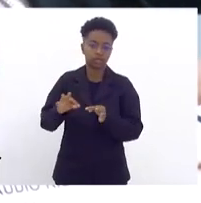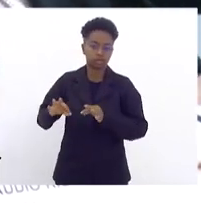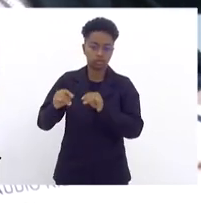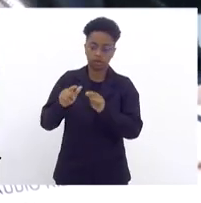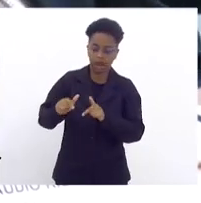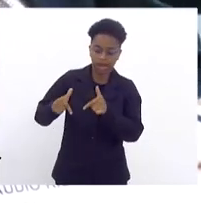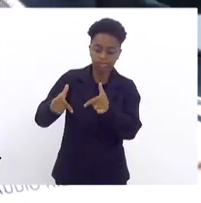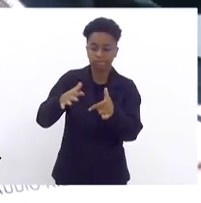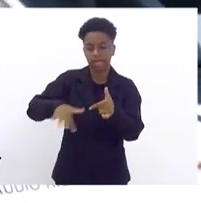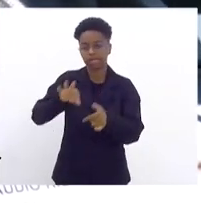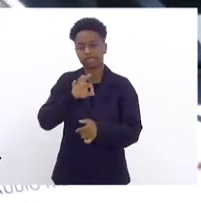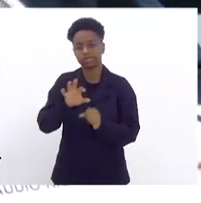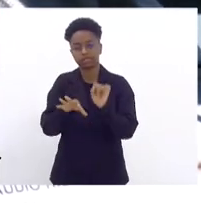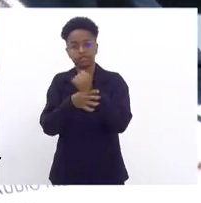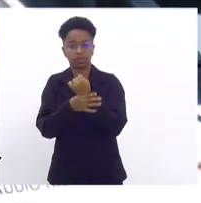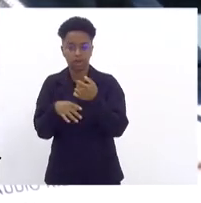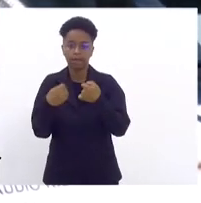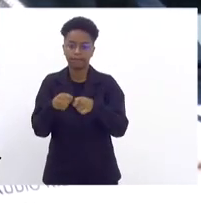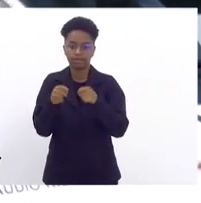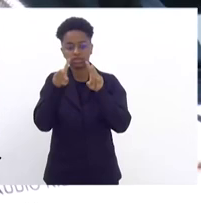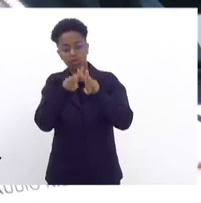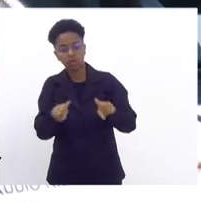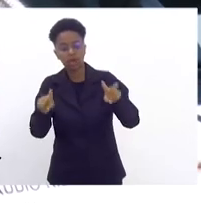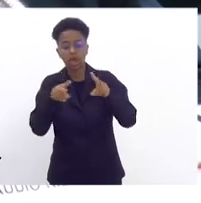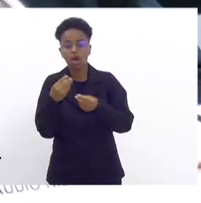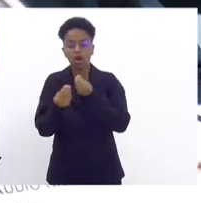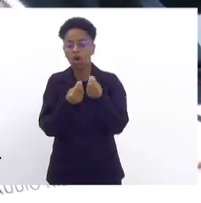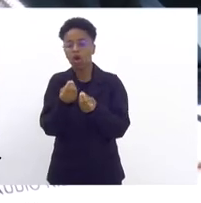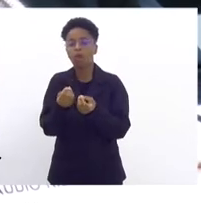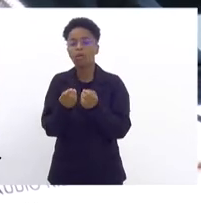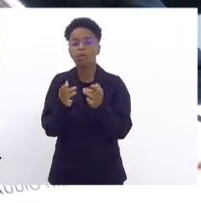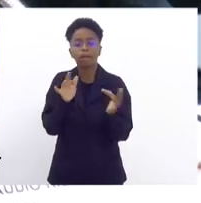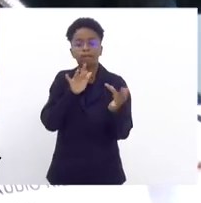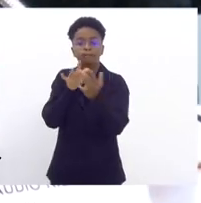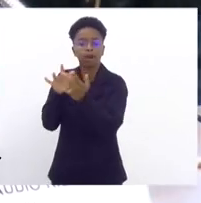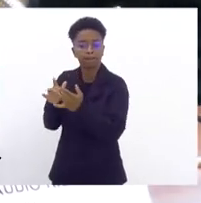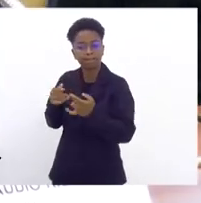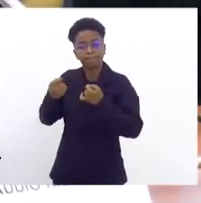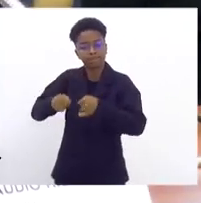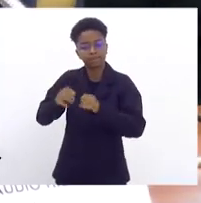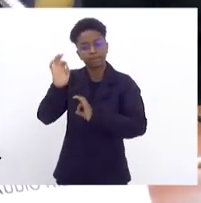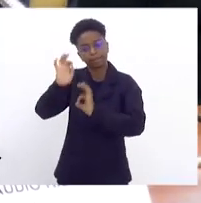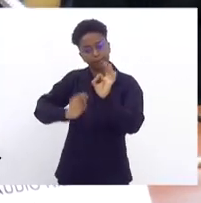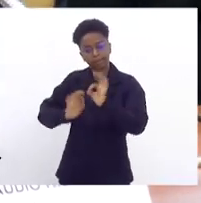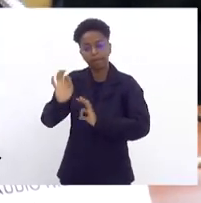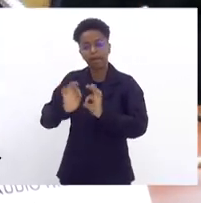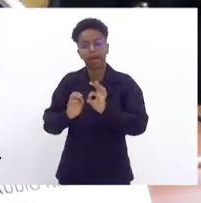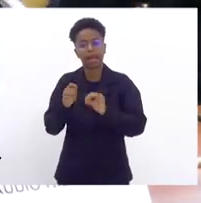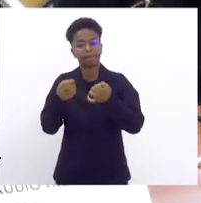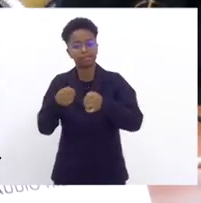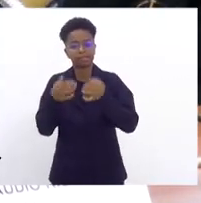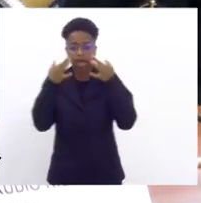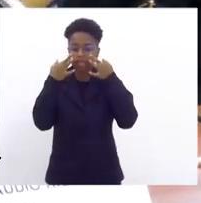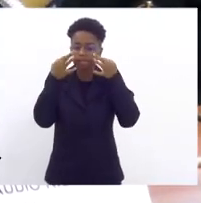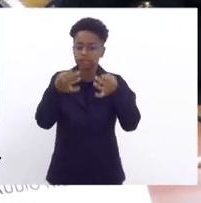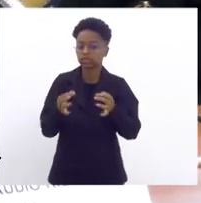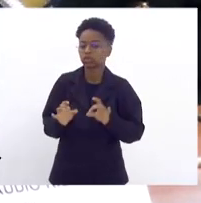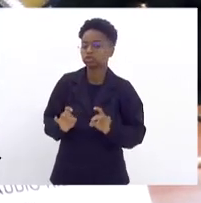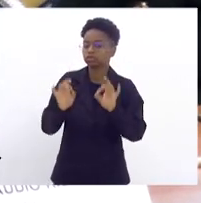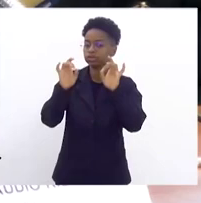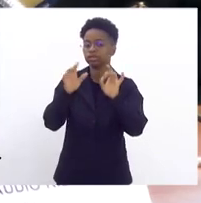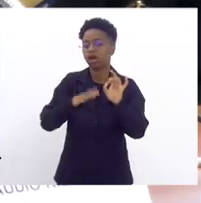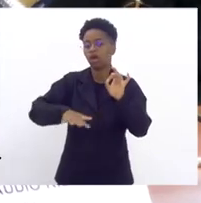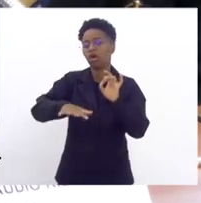caso da segurança tem que ter um olhar de fato para qualquer tipo de abordagem esse ter esse olhar mais Clínico pode ser assim para